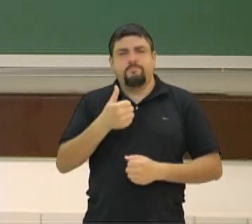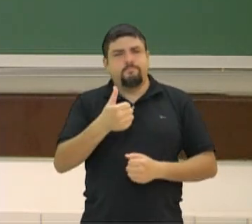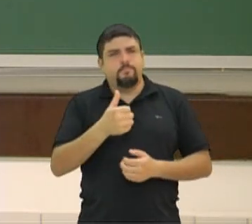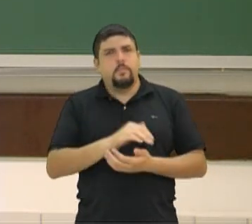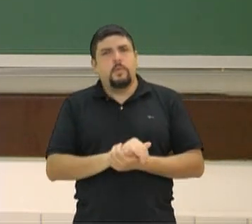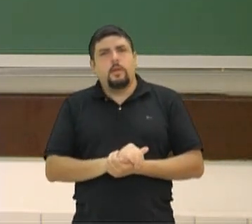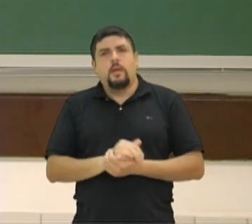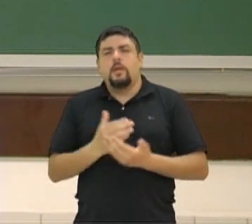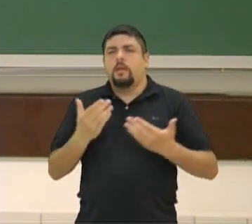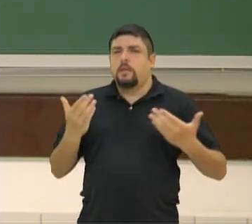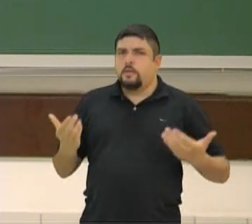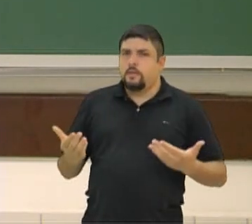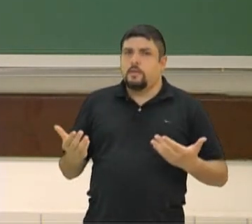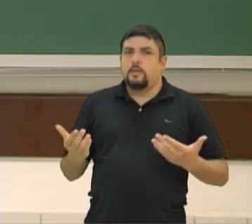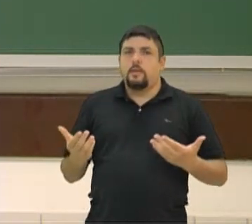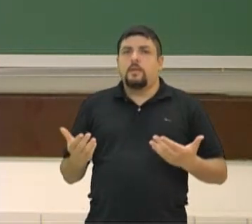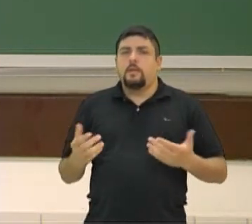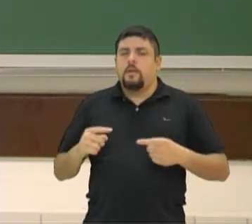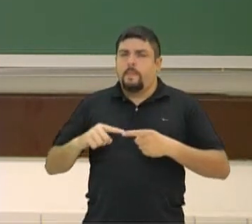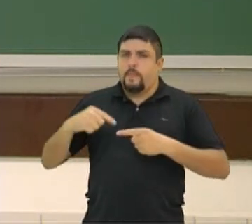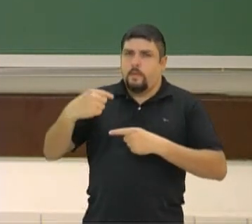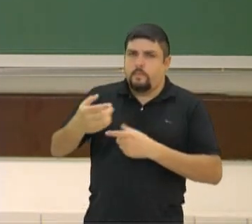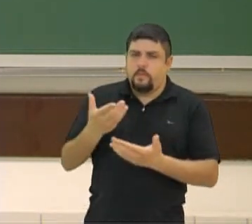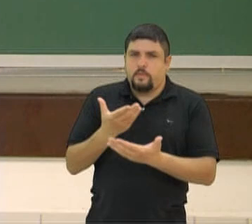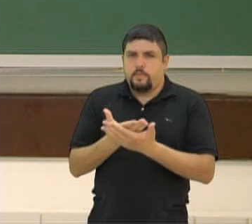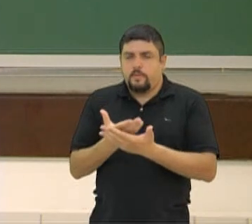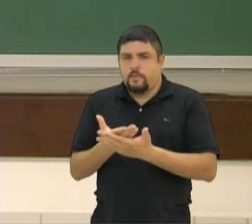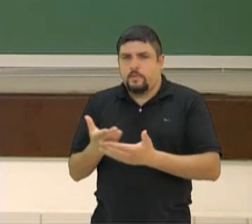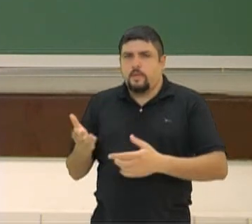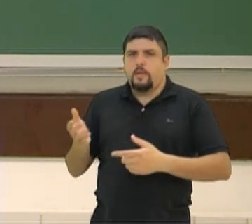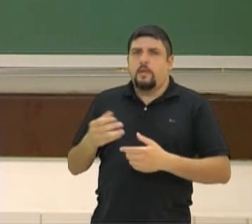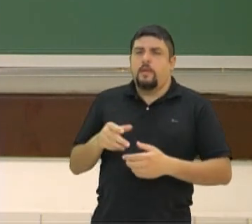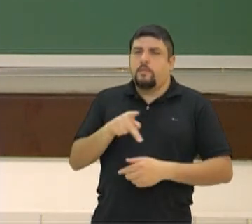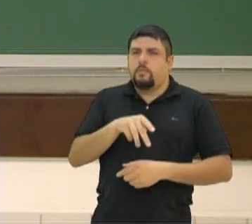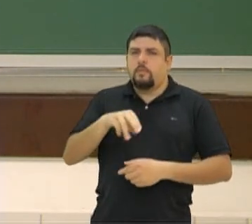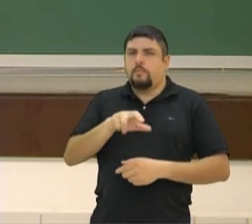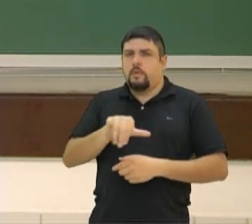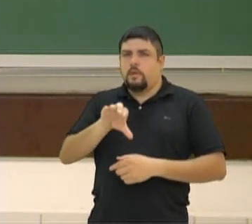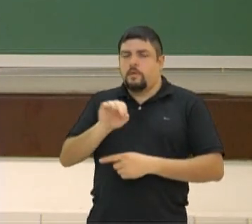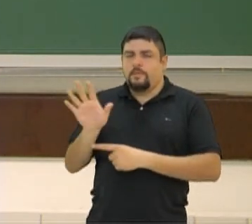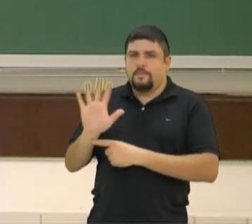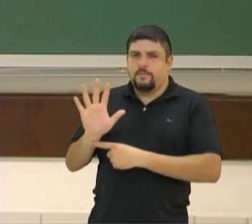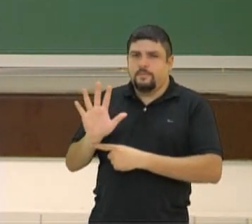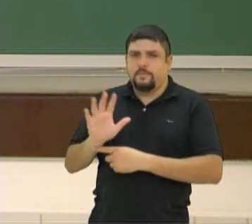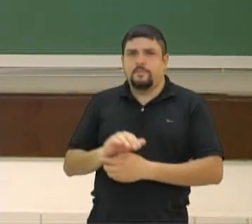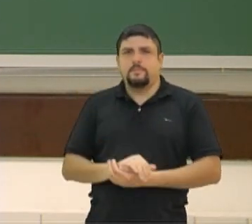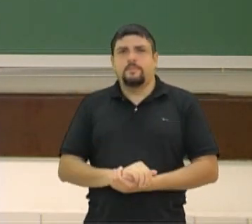Então, gente, até logo, até a próxima aula. Professor Márcio fica por aqui.